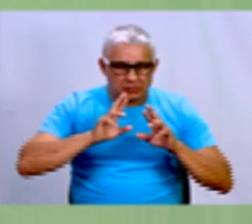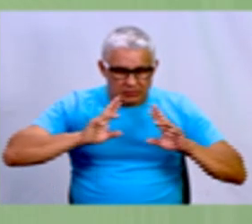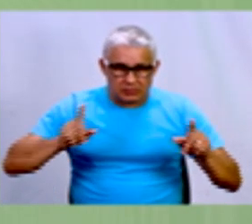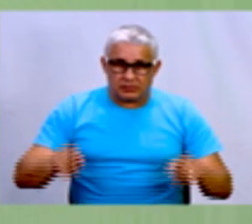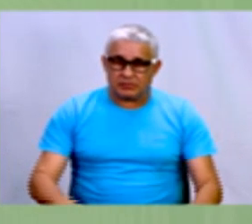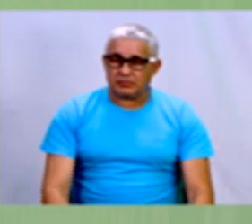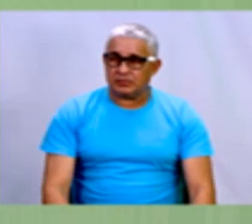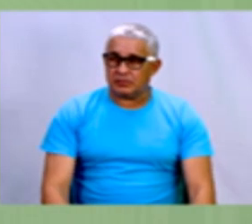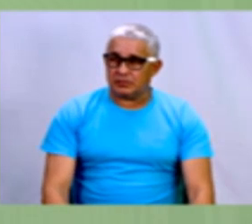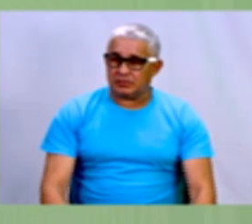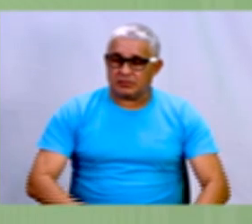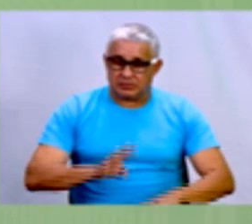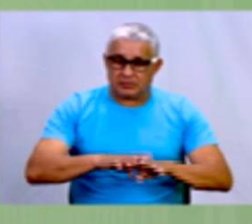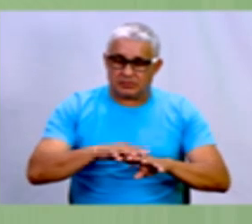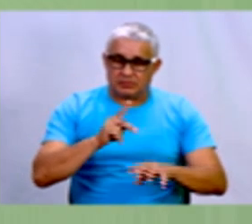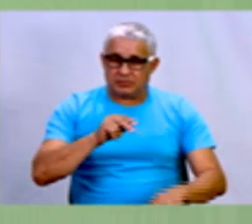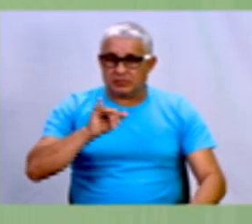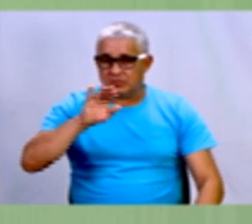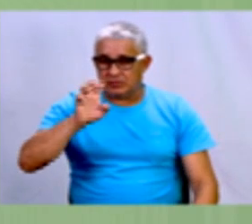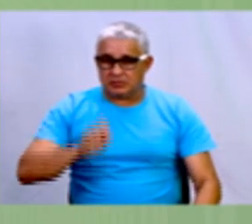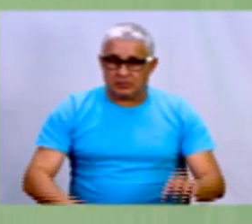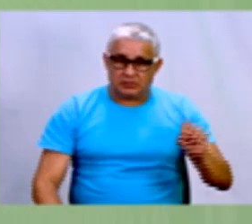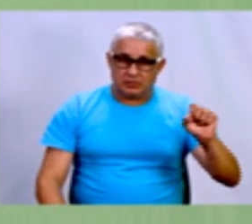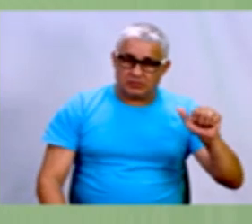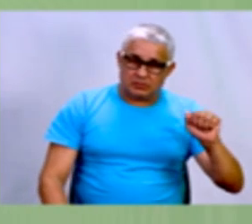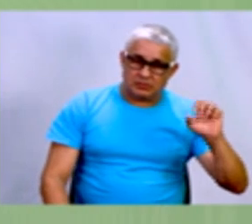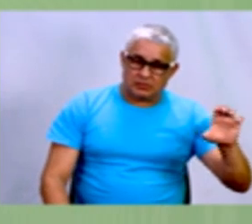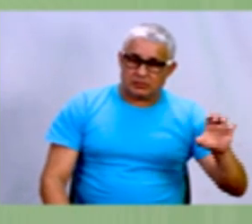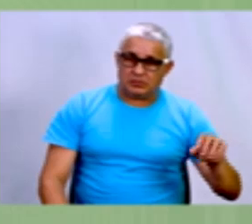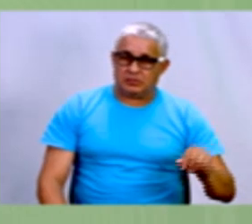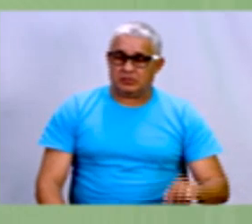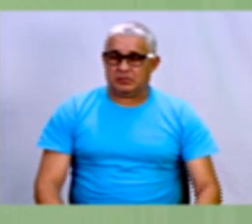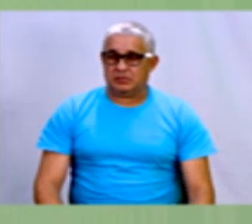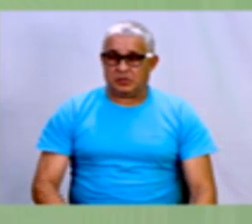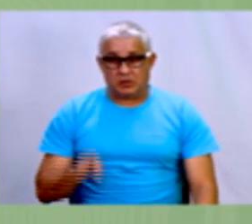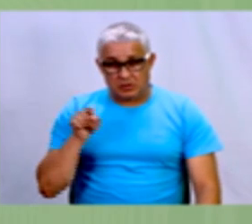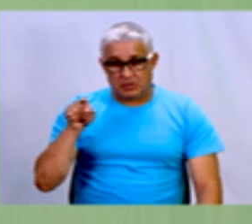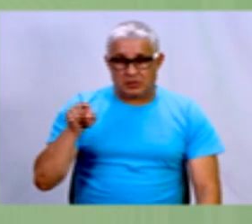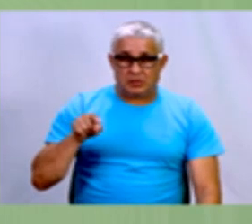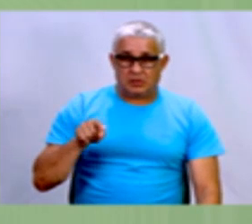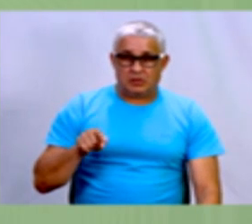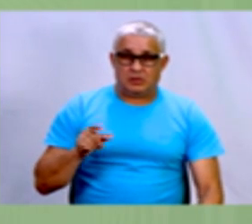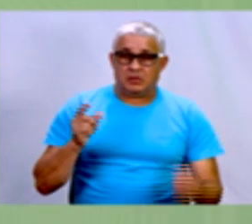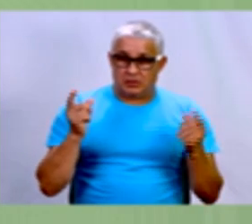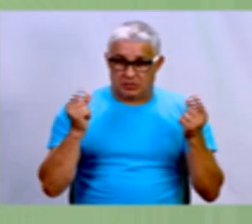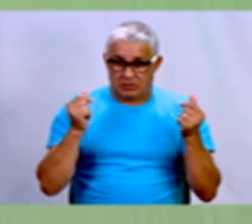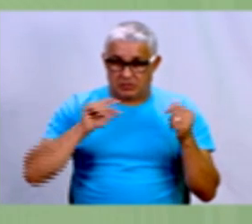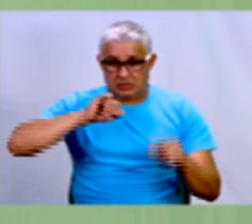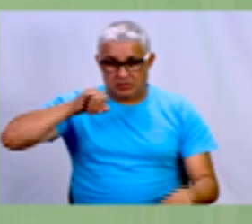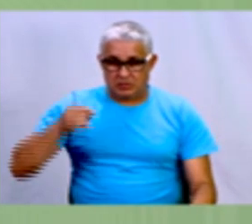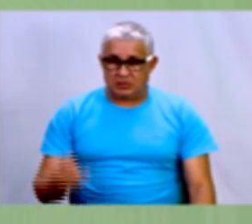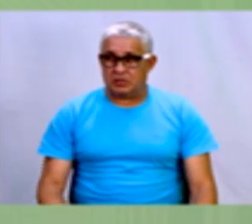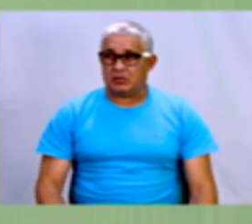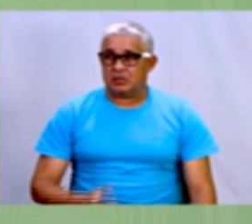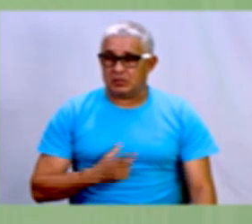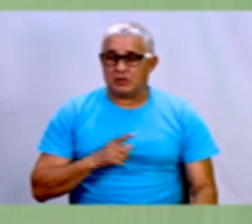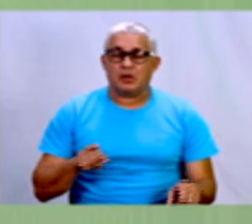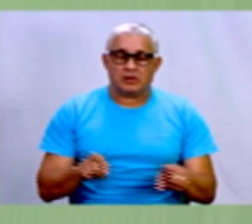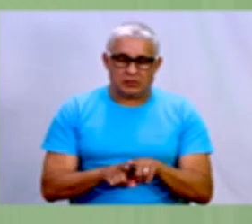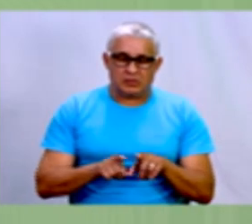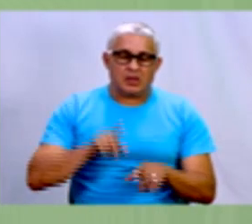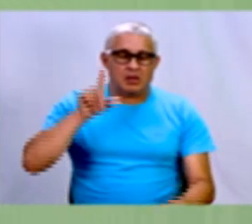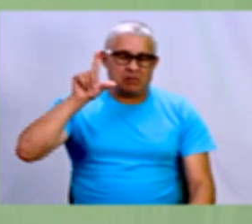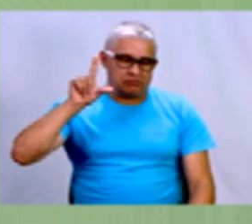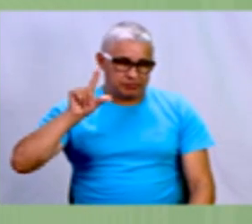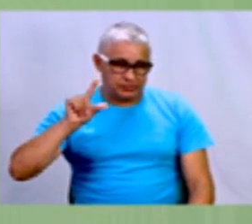aqui da tabela Price para saque é que, nesse caso, o valor dos meus juros aqui também está